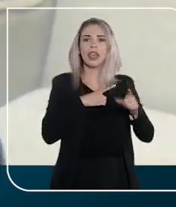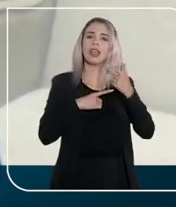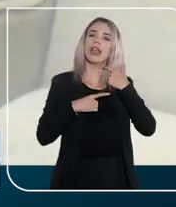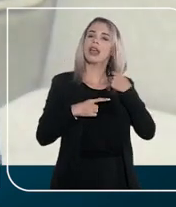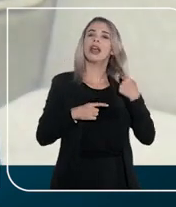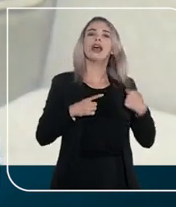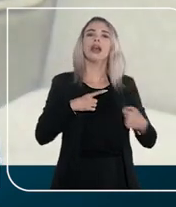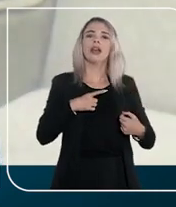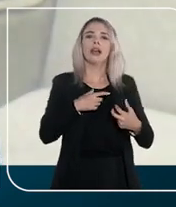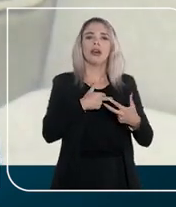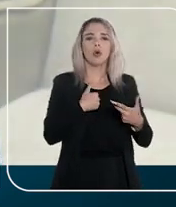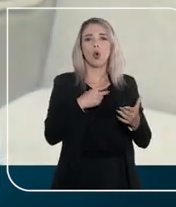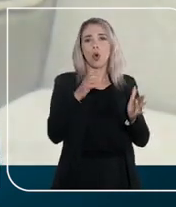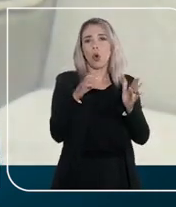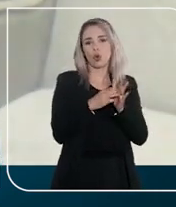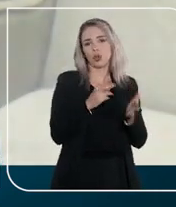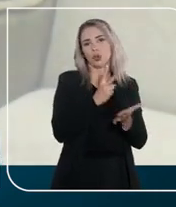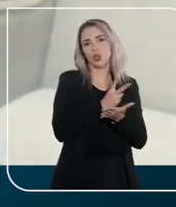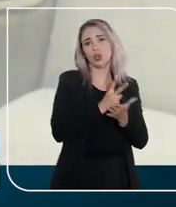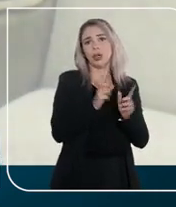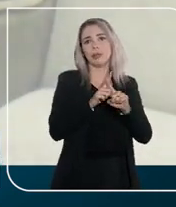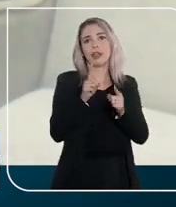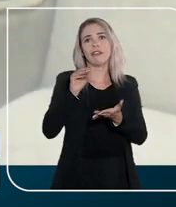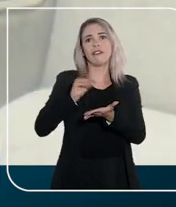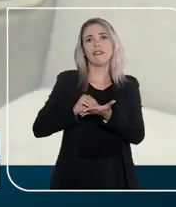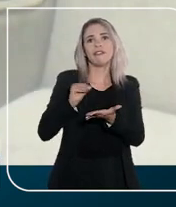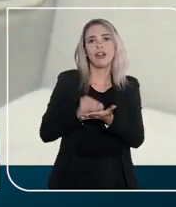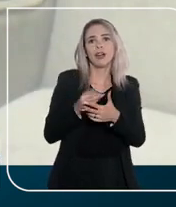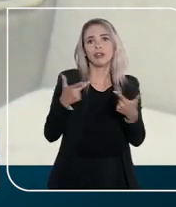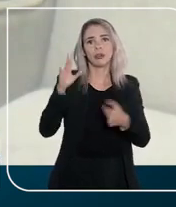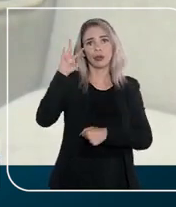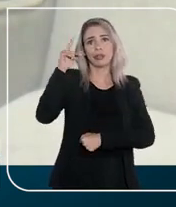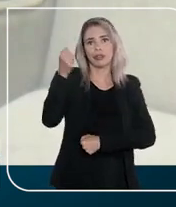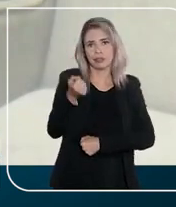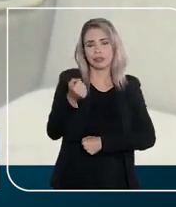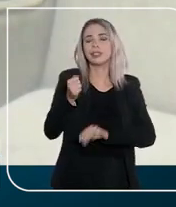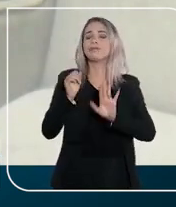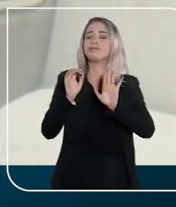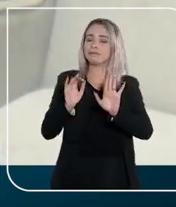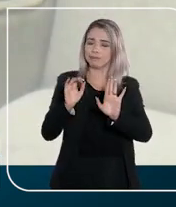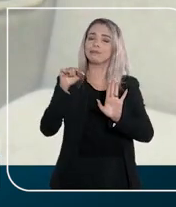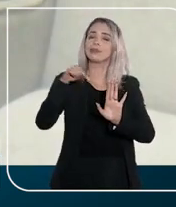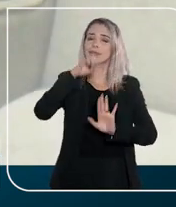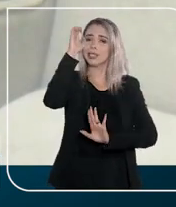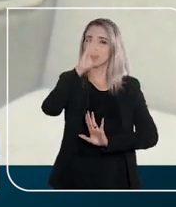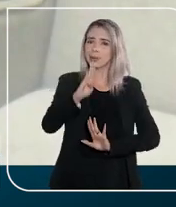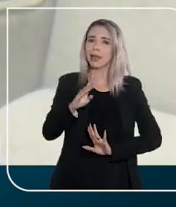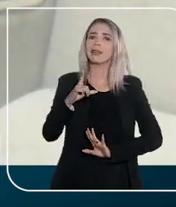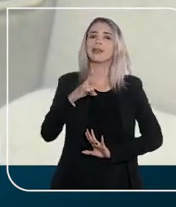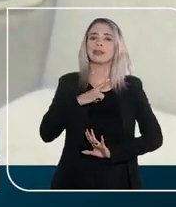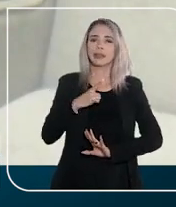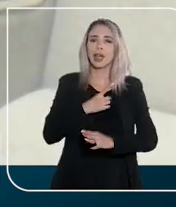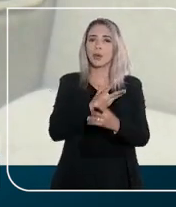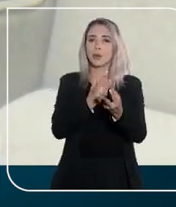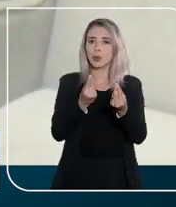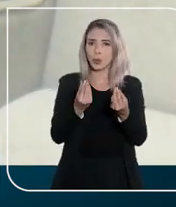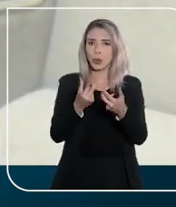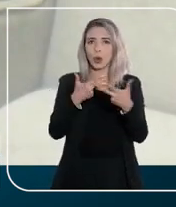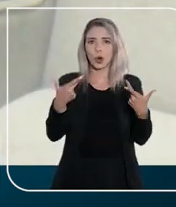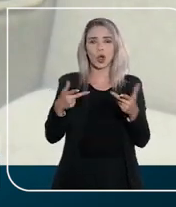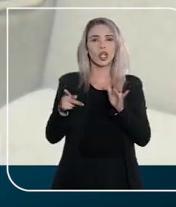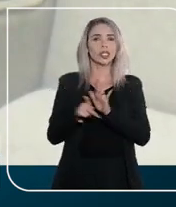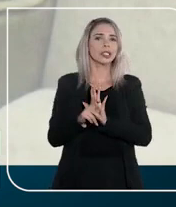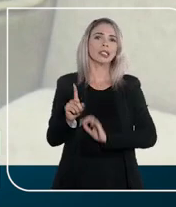com questões pendentes. Mas, infelizmente, a gente tem um sistema processual no Brasil que não atende com